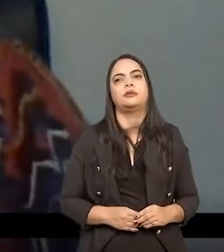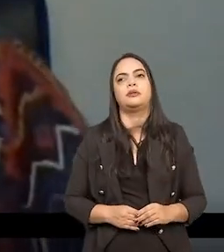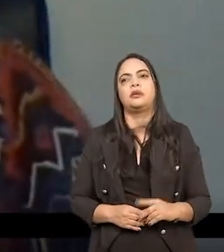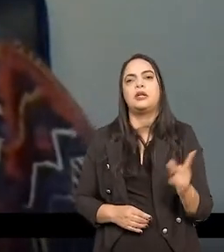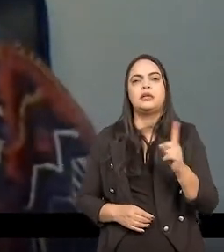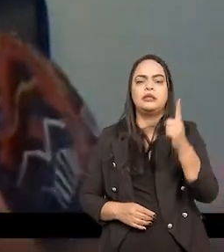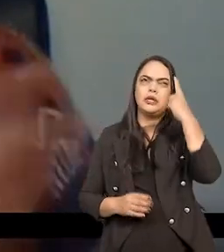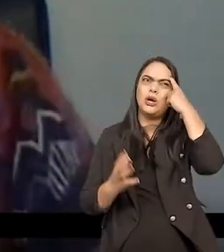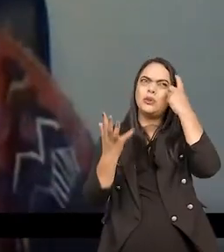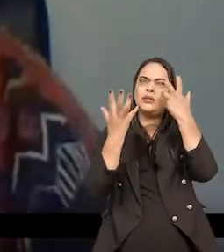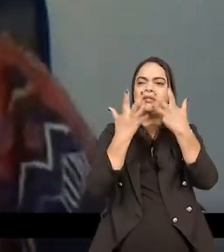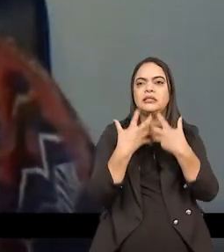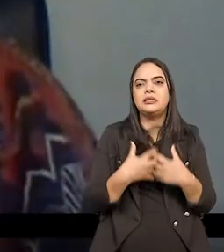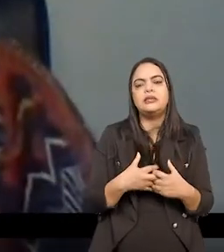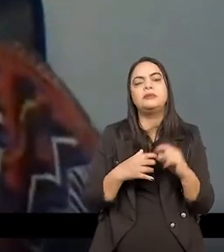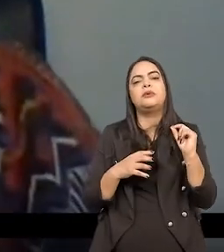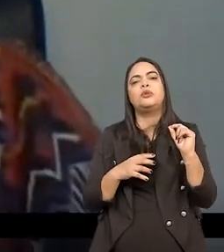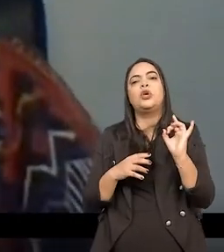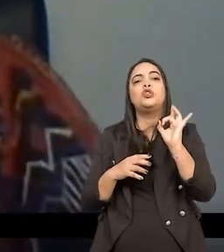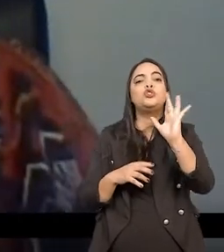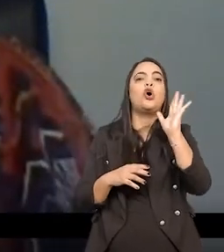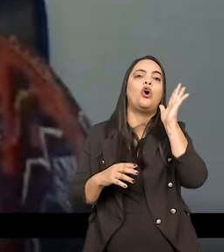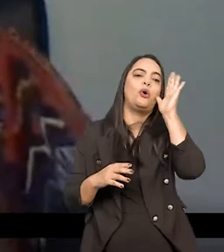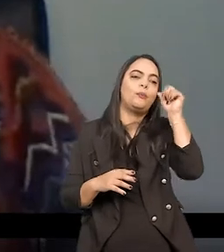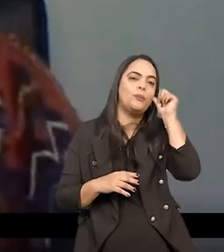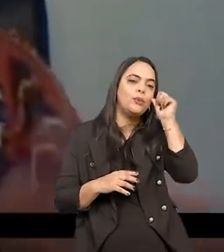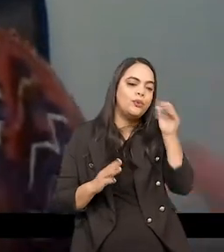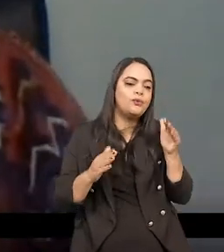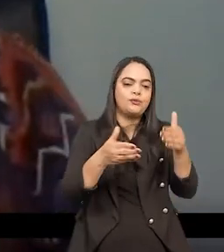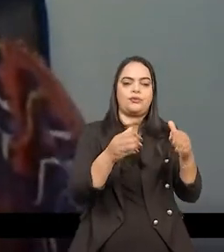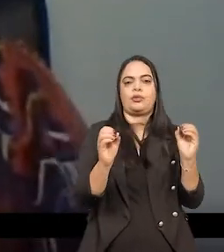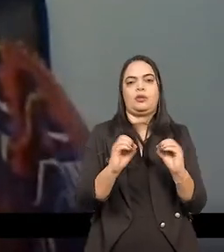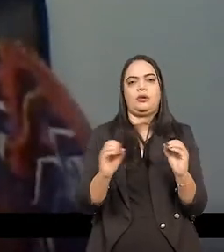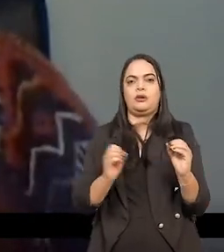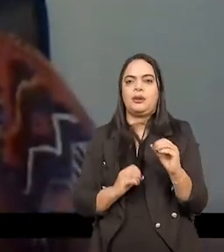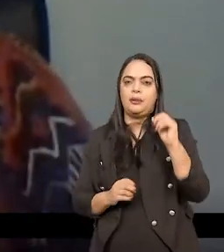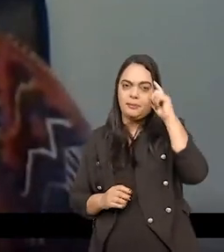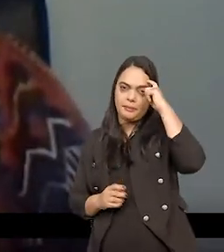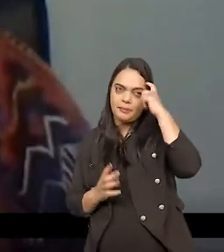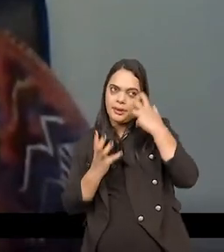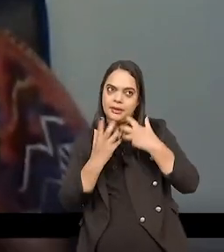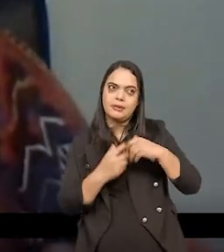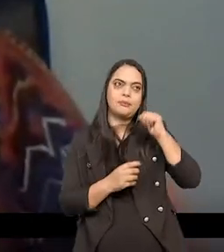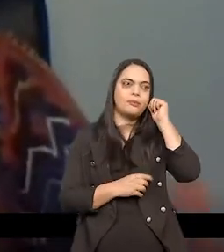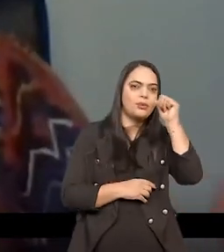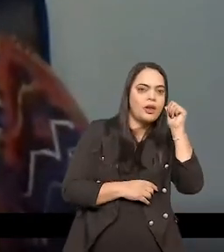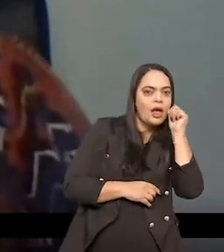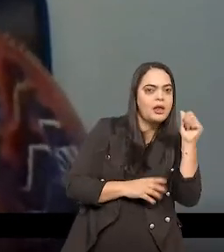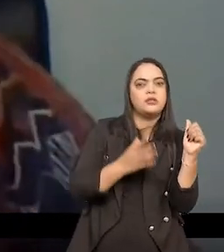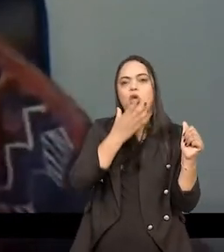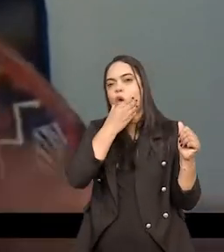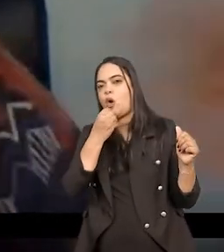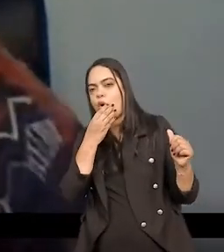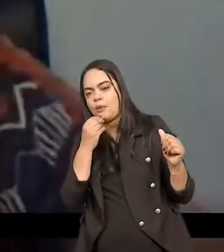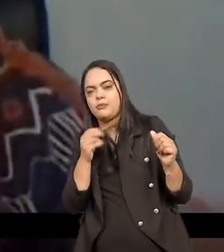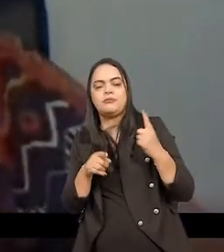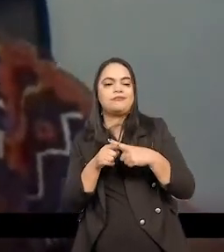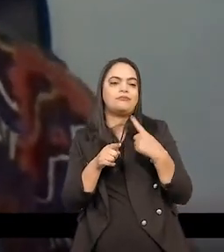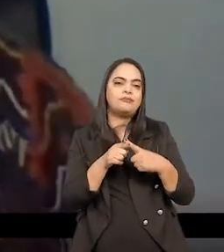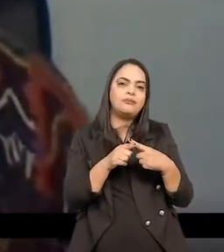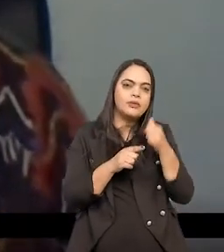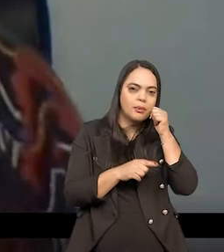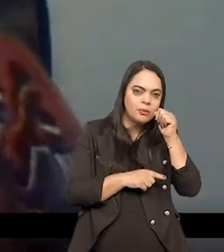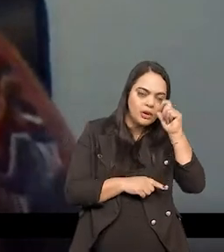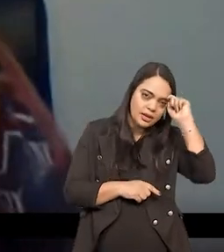pensa exclusivamente nas mulheres, né? Se pensa mulheres e homens, porque essas mulheres negras são mães de meninos